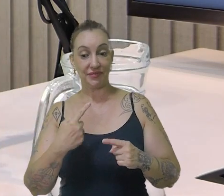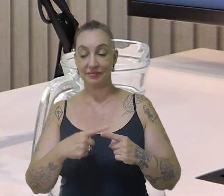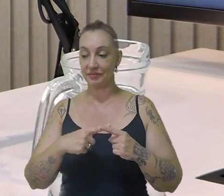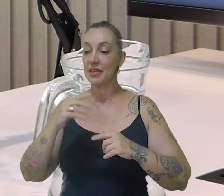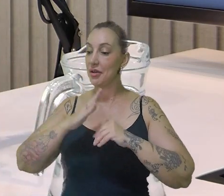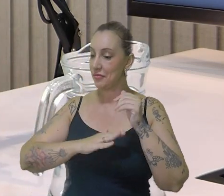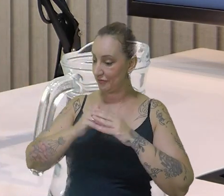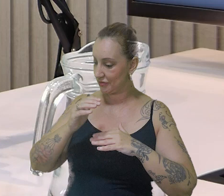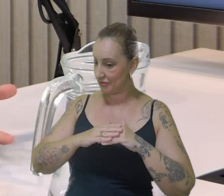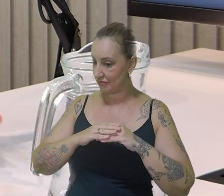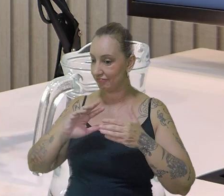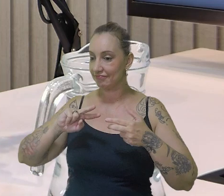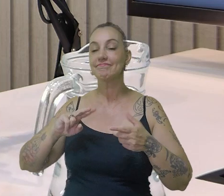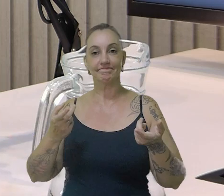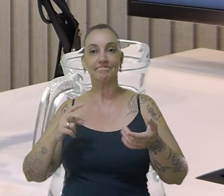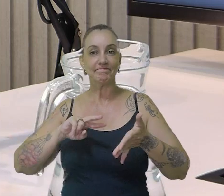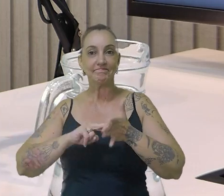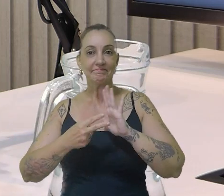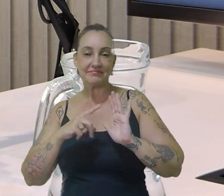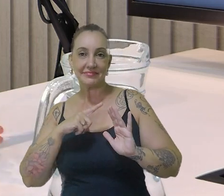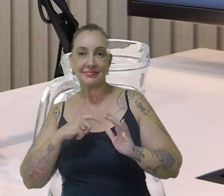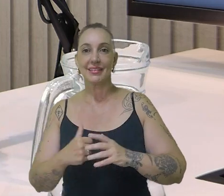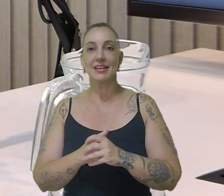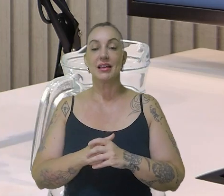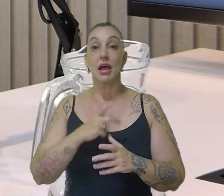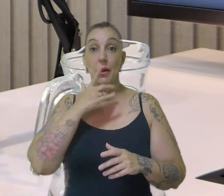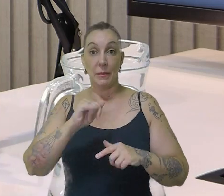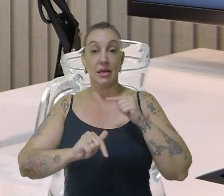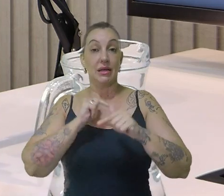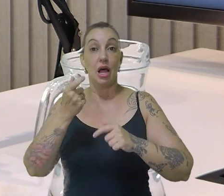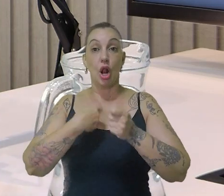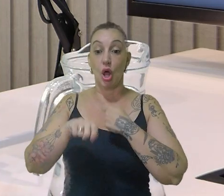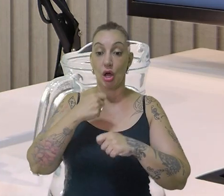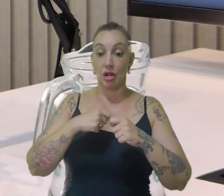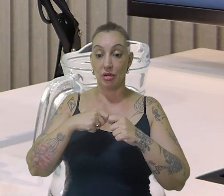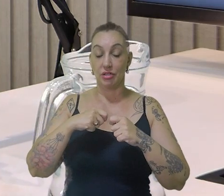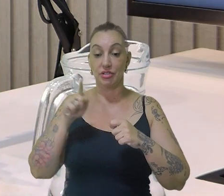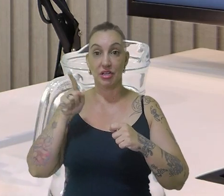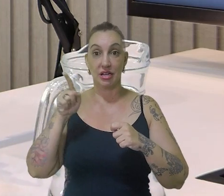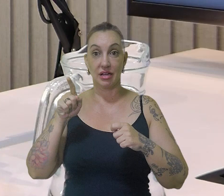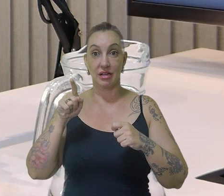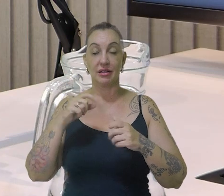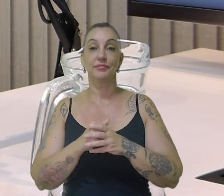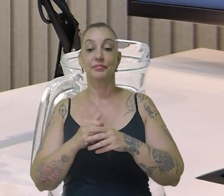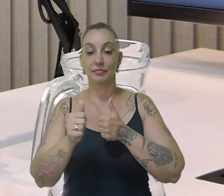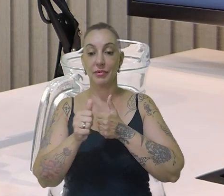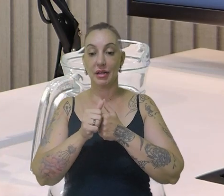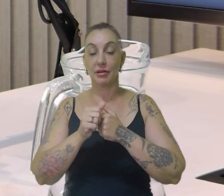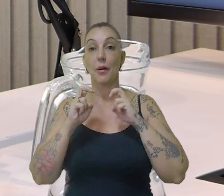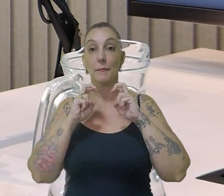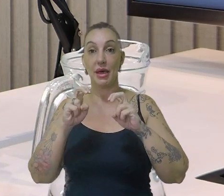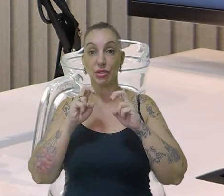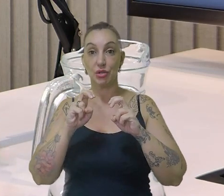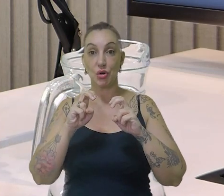porque profissionalmente faz todo sentido e meu pai ele trabalhava numa loja na Capote Valente ali na Rua Capote Valente perto do Metrô